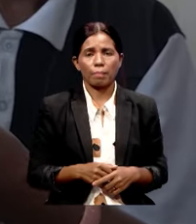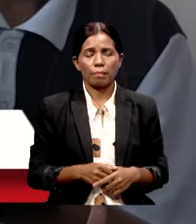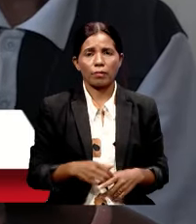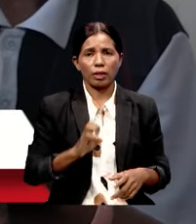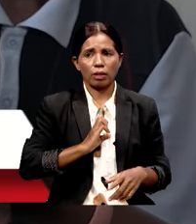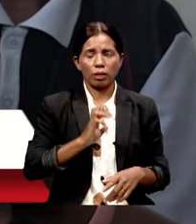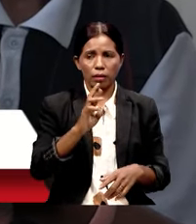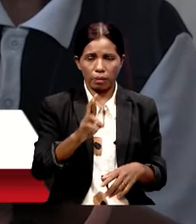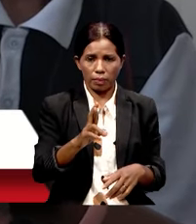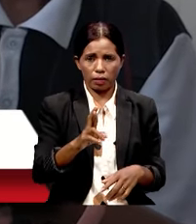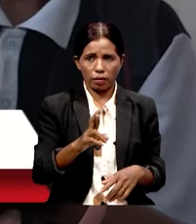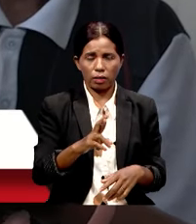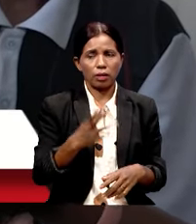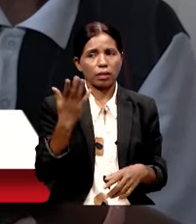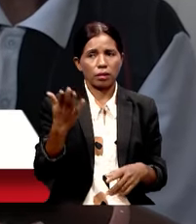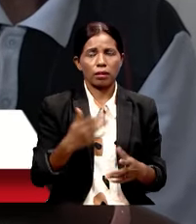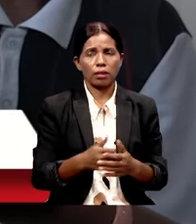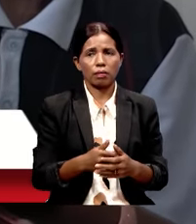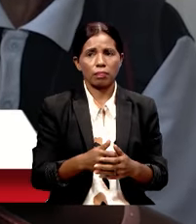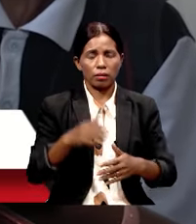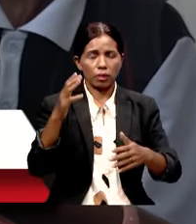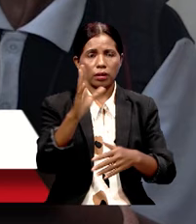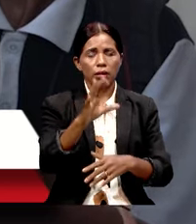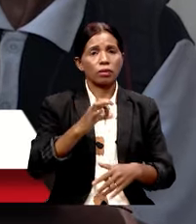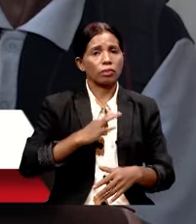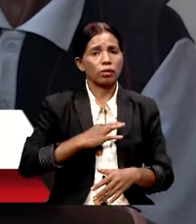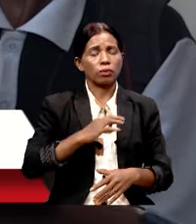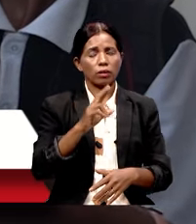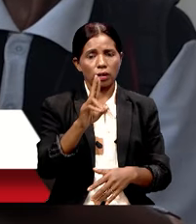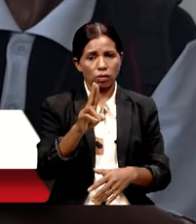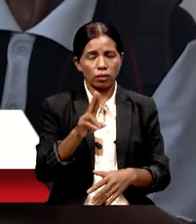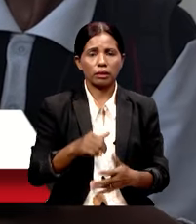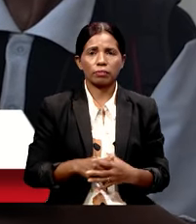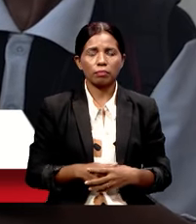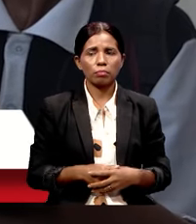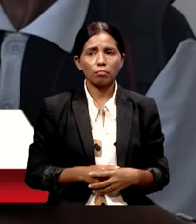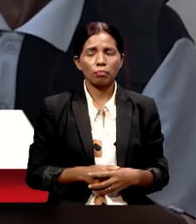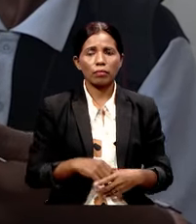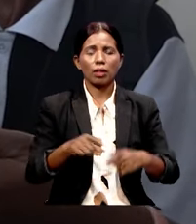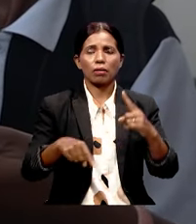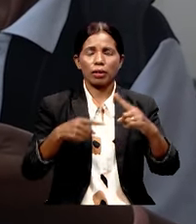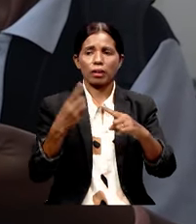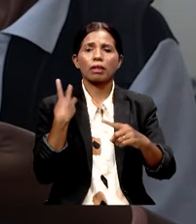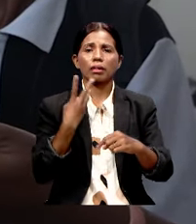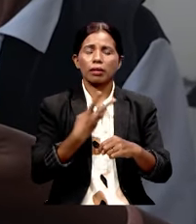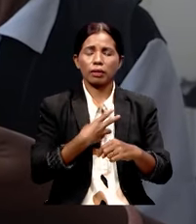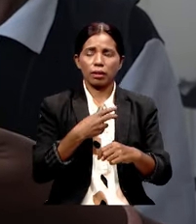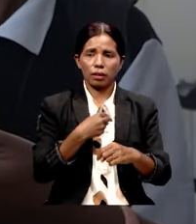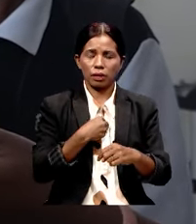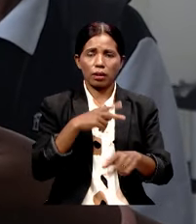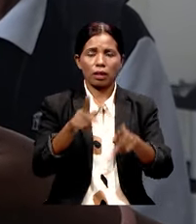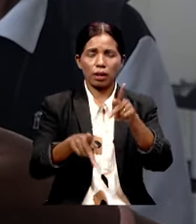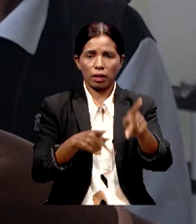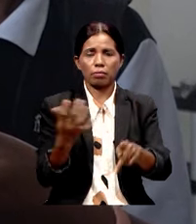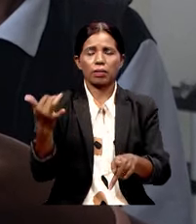Hermera e acontece a fatqueiro ninian nebema ka wanhira itanian comunidade